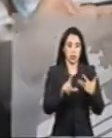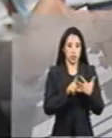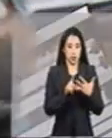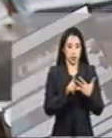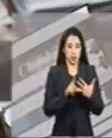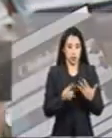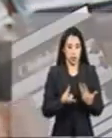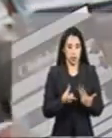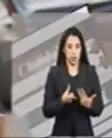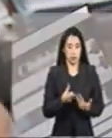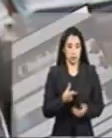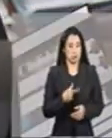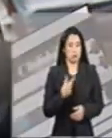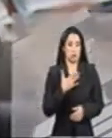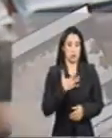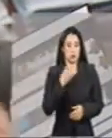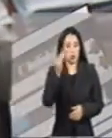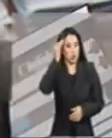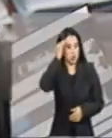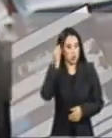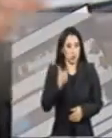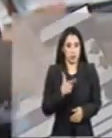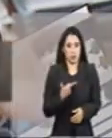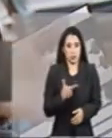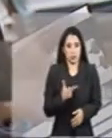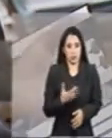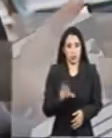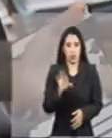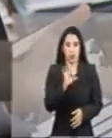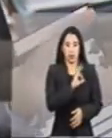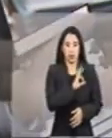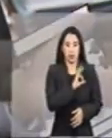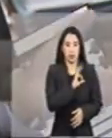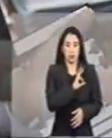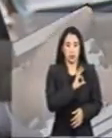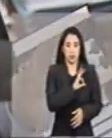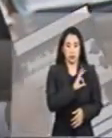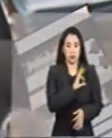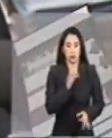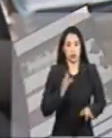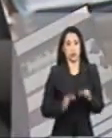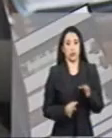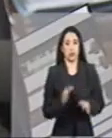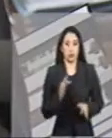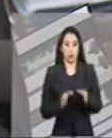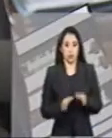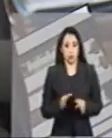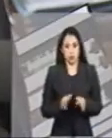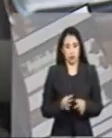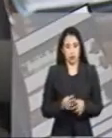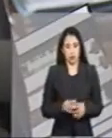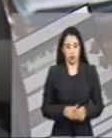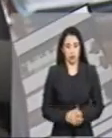polícia legislativa, como também não existe polícia do judiciário, né?